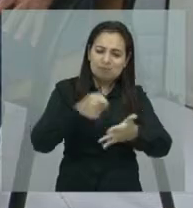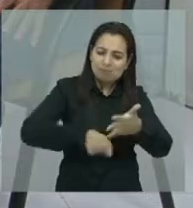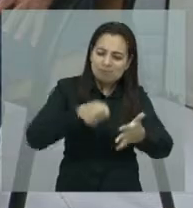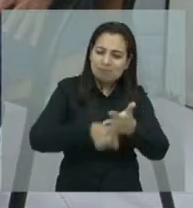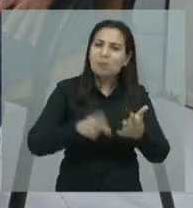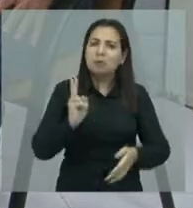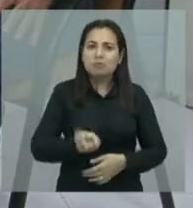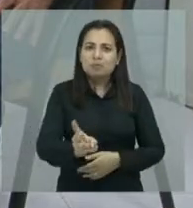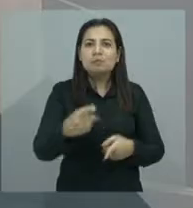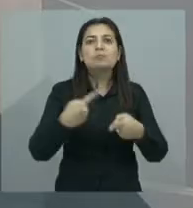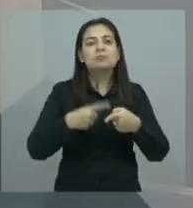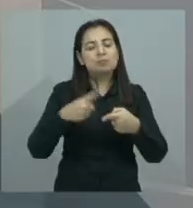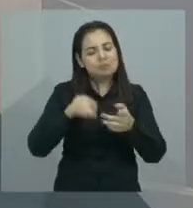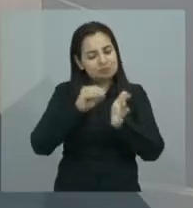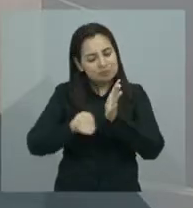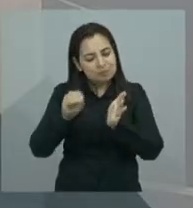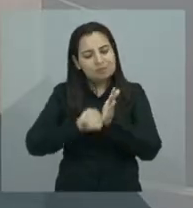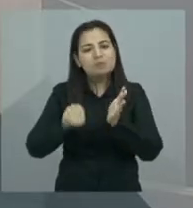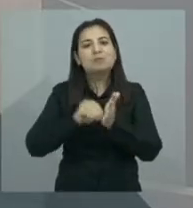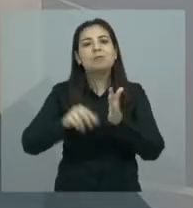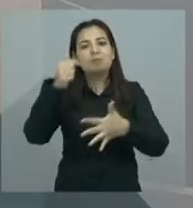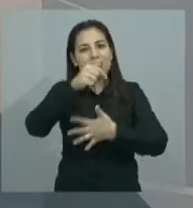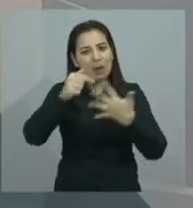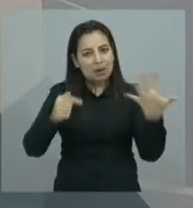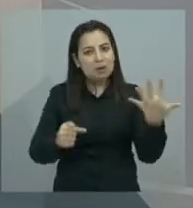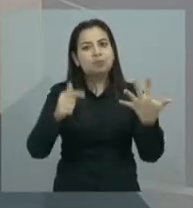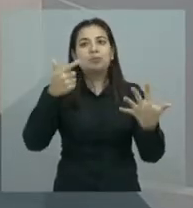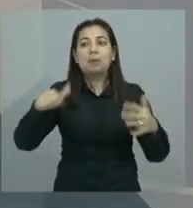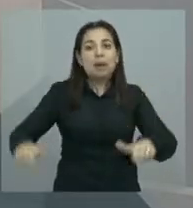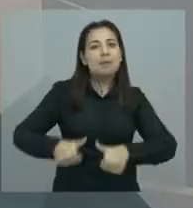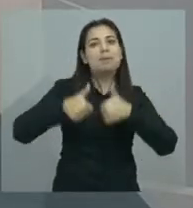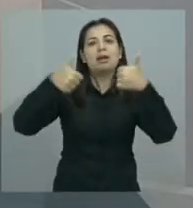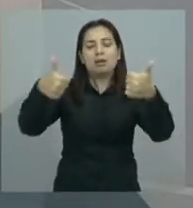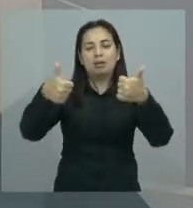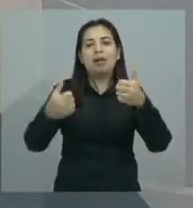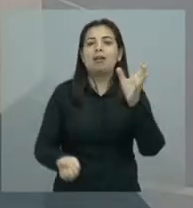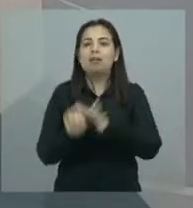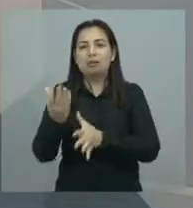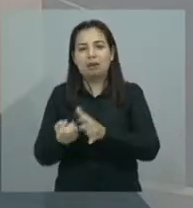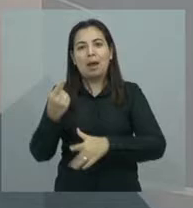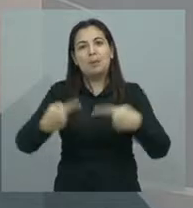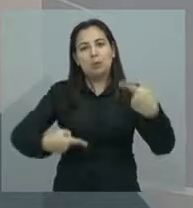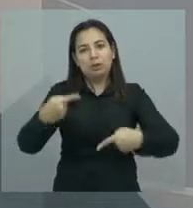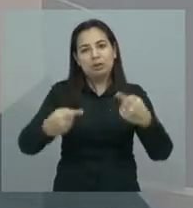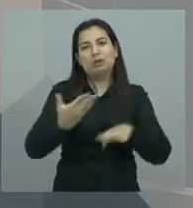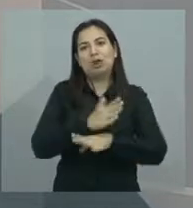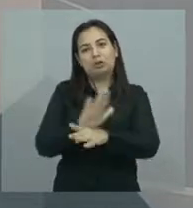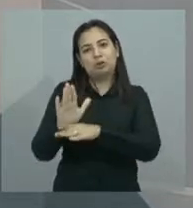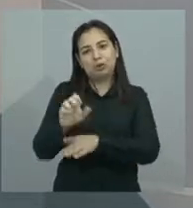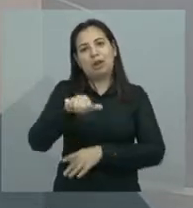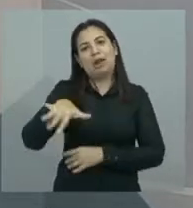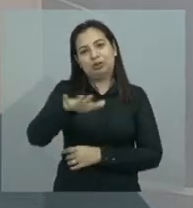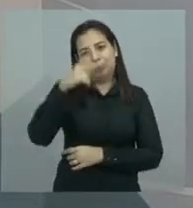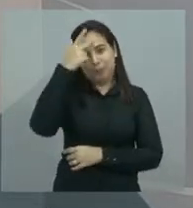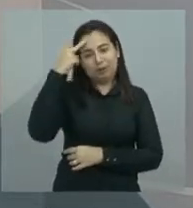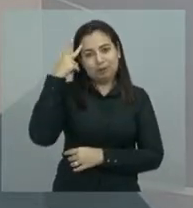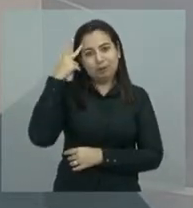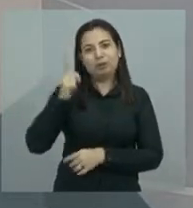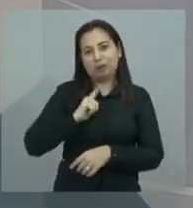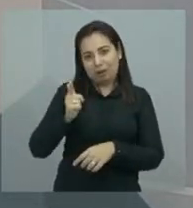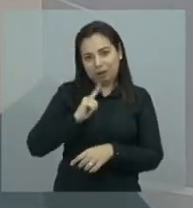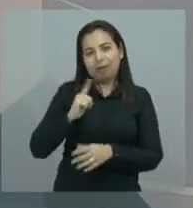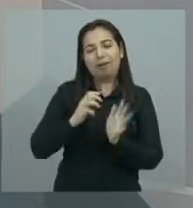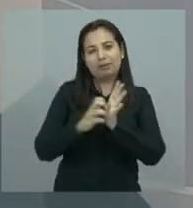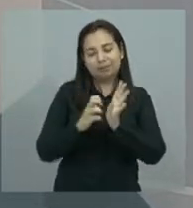as demandas ainda na luta contra a AIDS, por melhoria de políticas públicas para esse nosso público. Muito bem. Agora, no